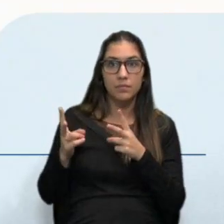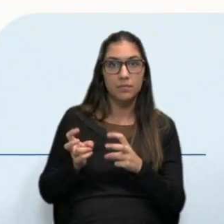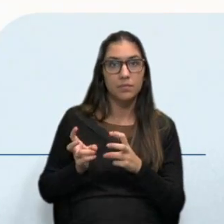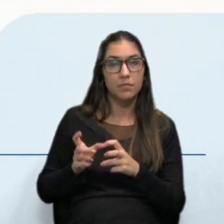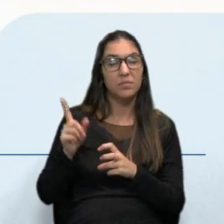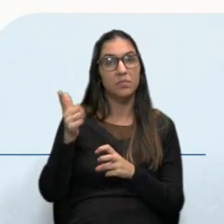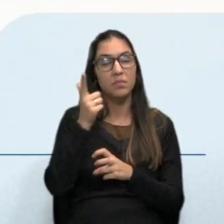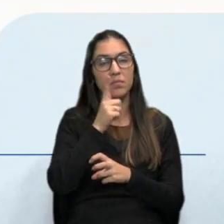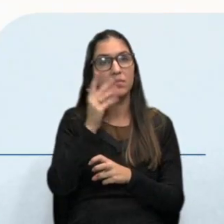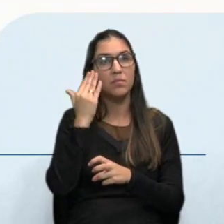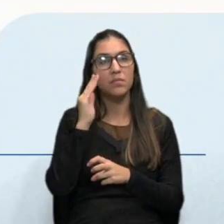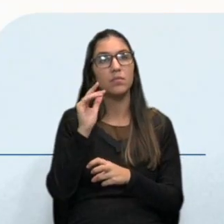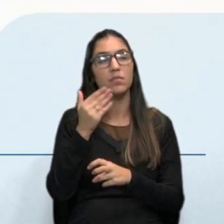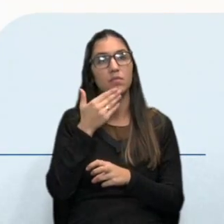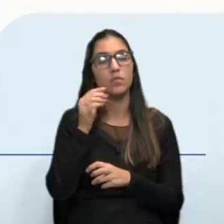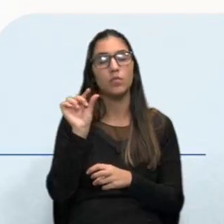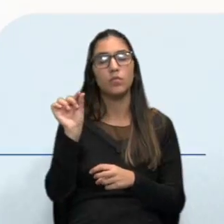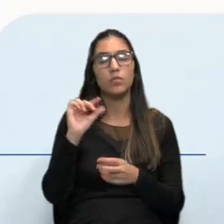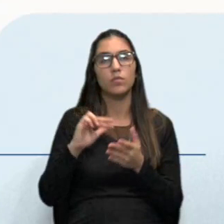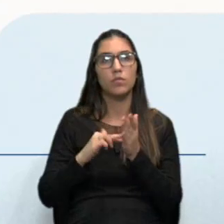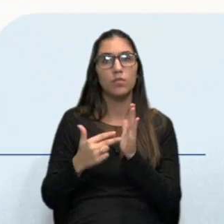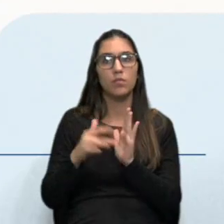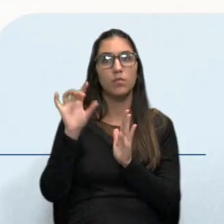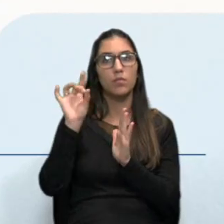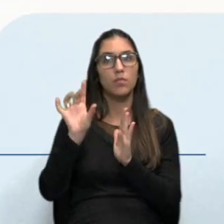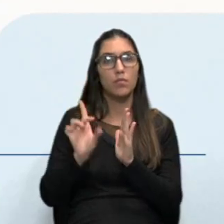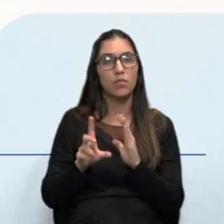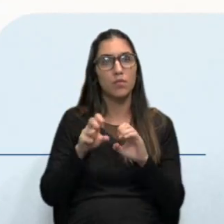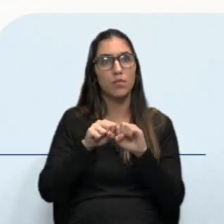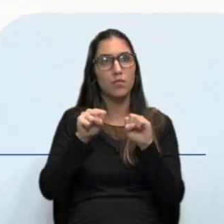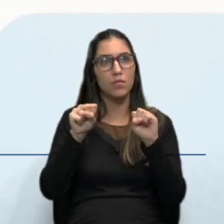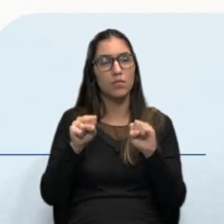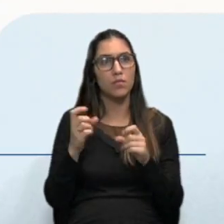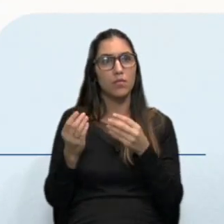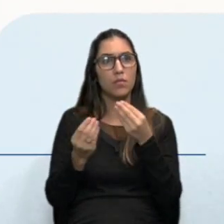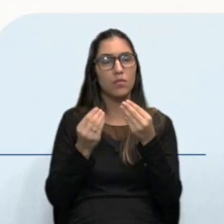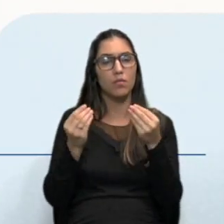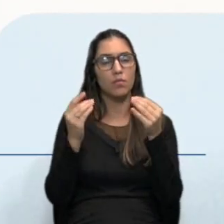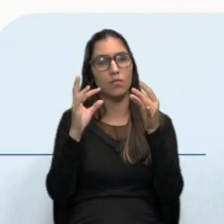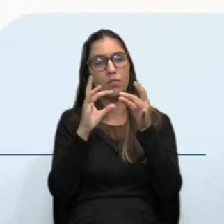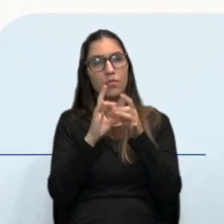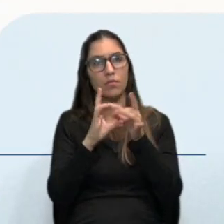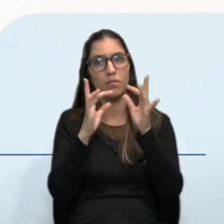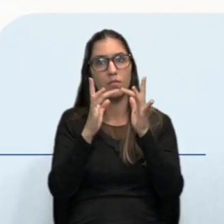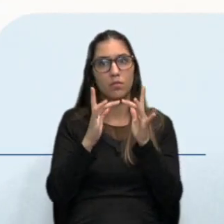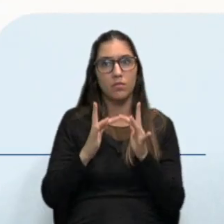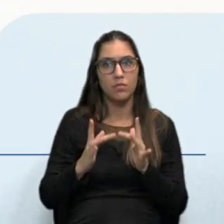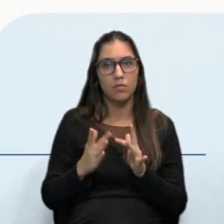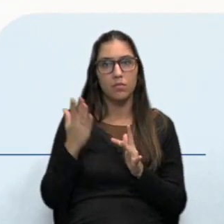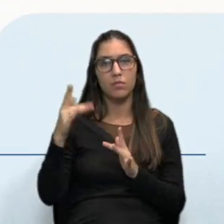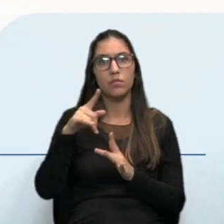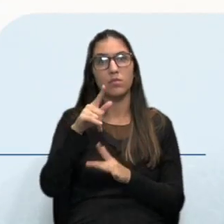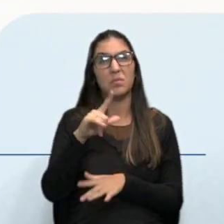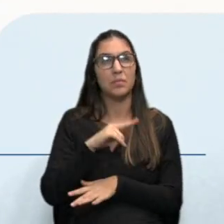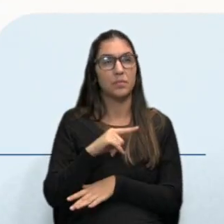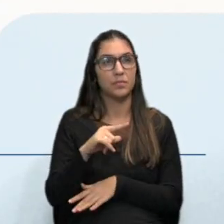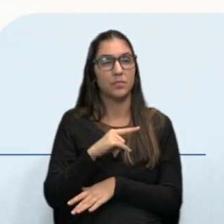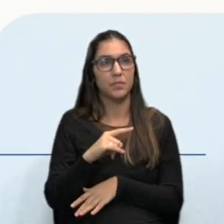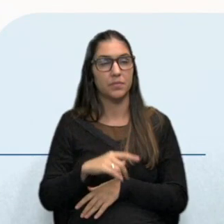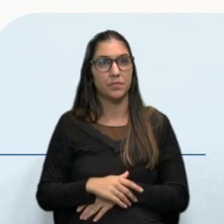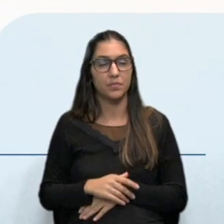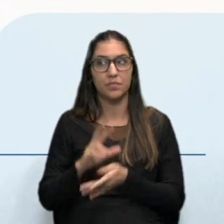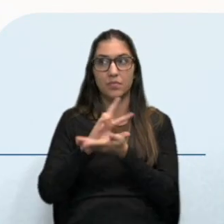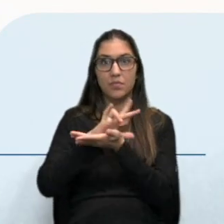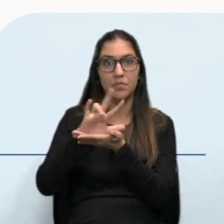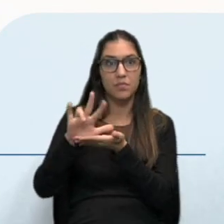a gente consegue entender melhor o que é cada um desses sistemas, como que eles estão conectados. Aqui você tem